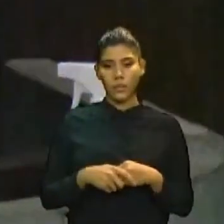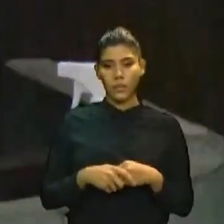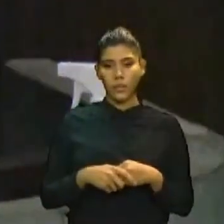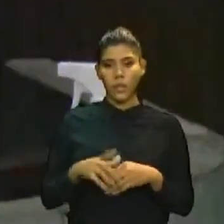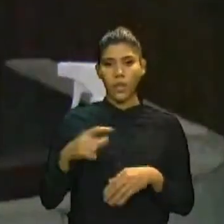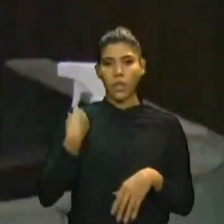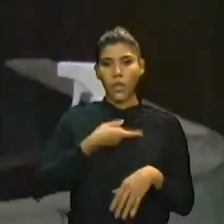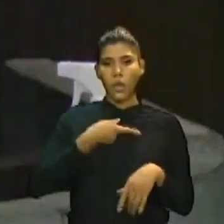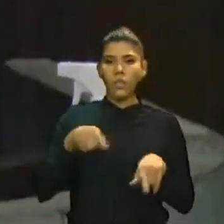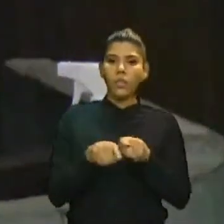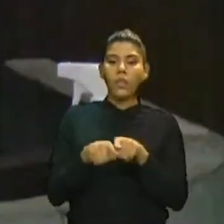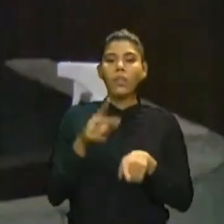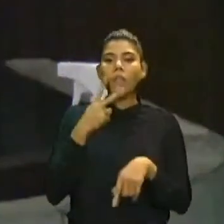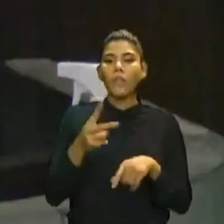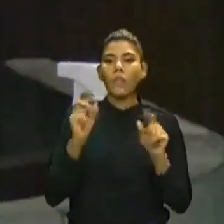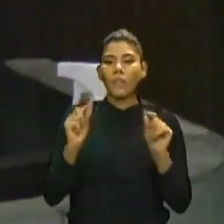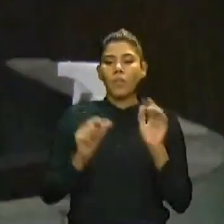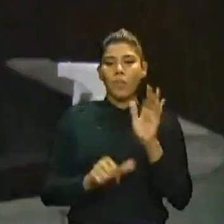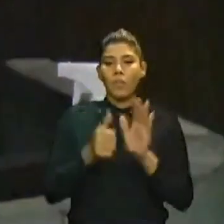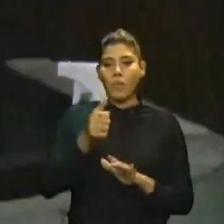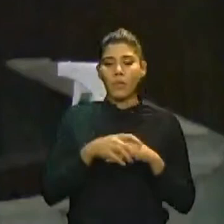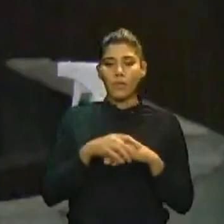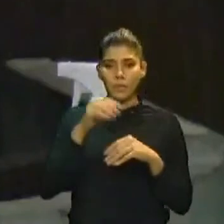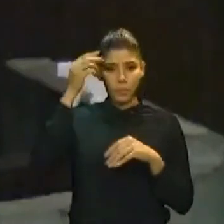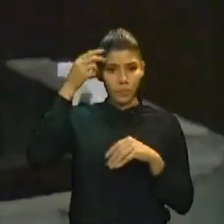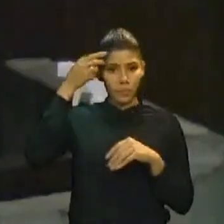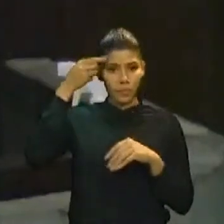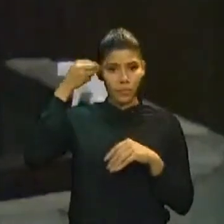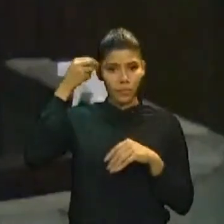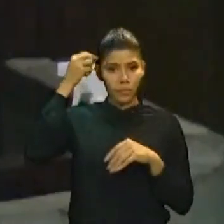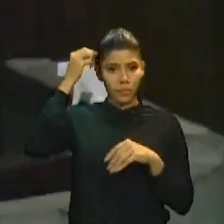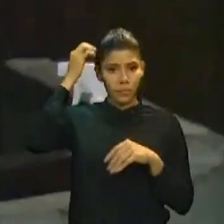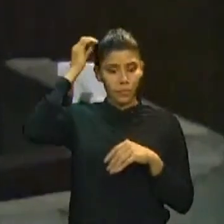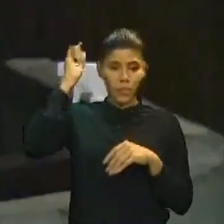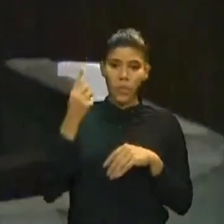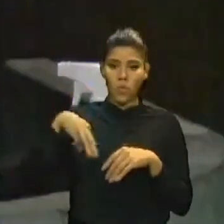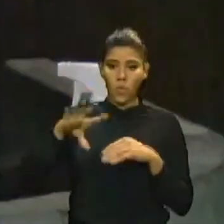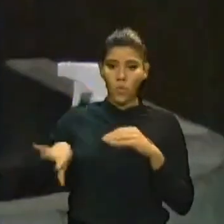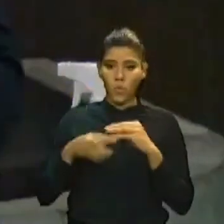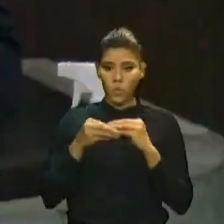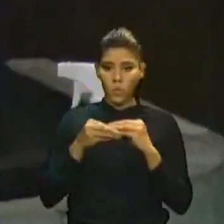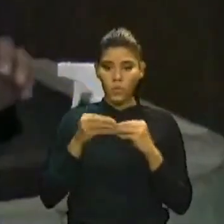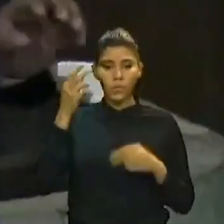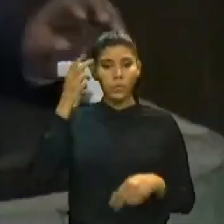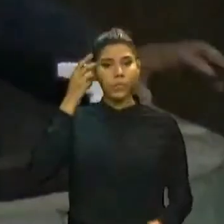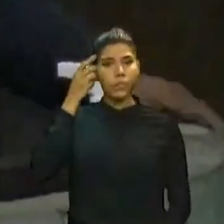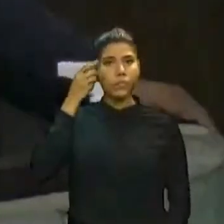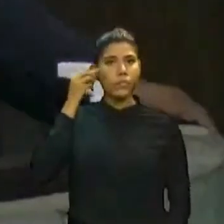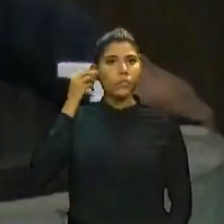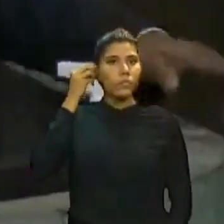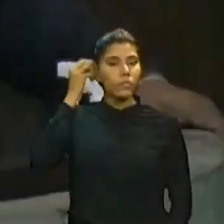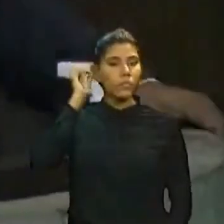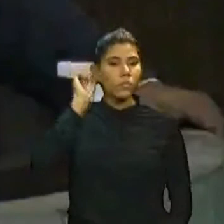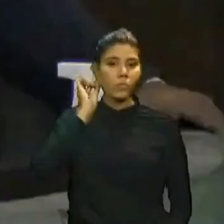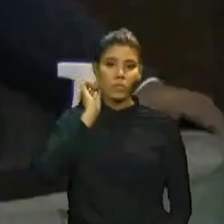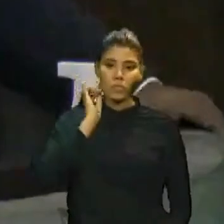também dizendo para os policiais, primeiro, só eu vou pedir mais uma vez, presidente, um minuto só para eu concluir a minha linha de raciocínio. Nós